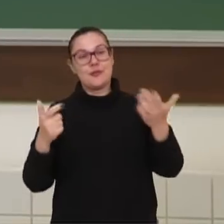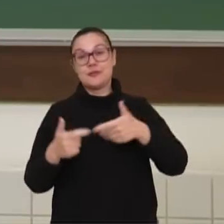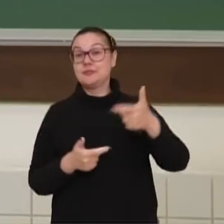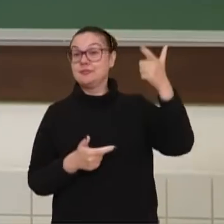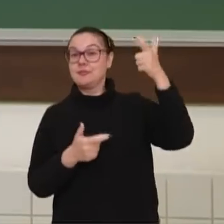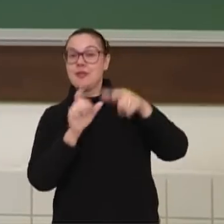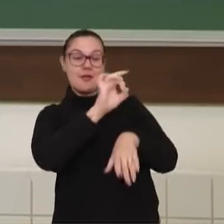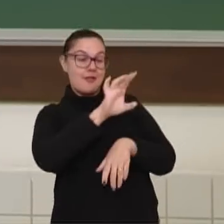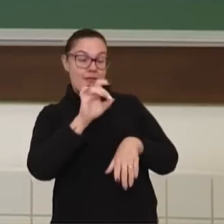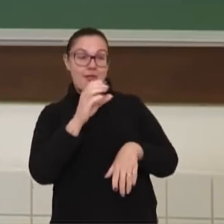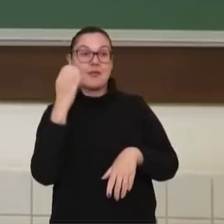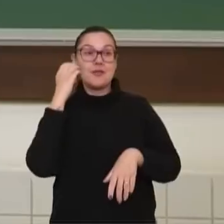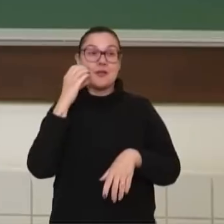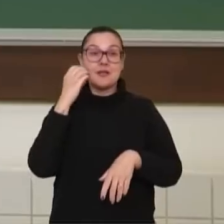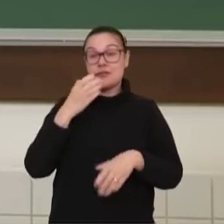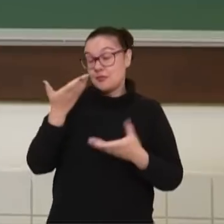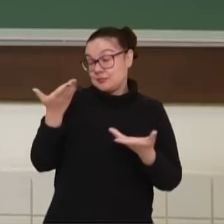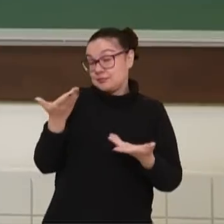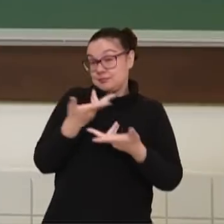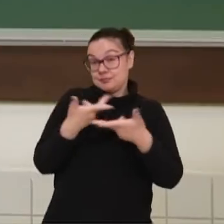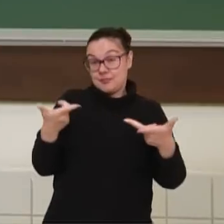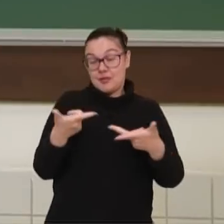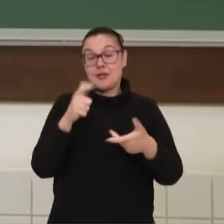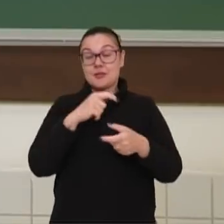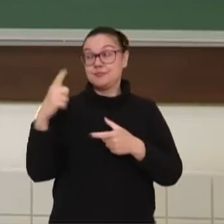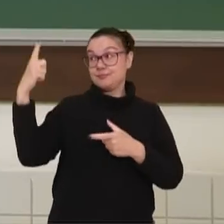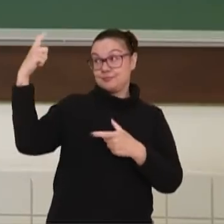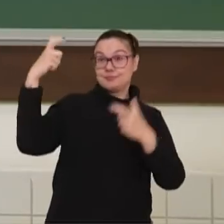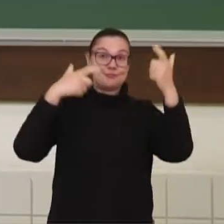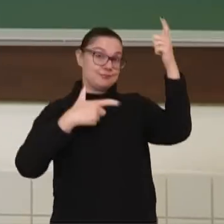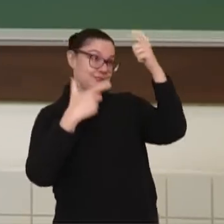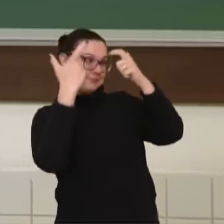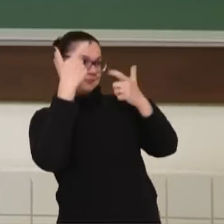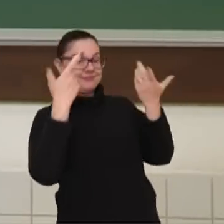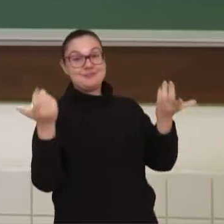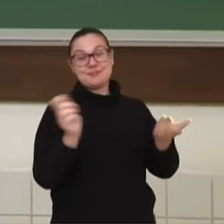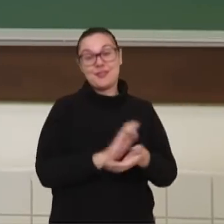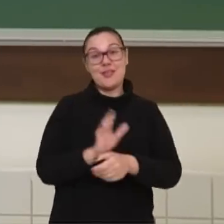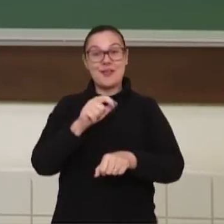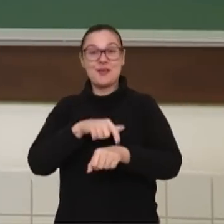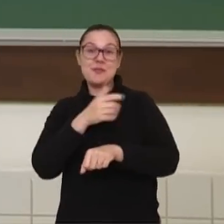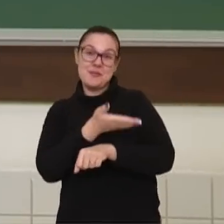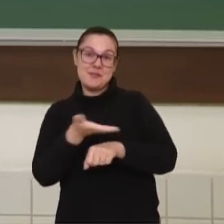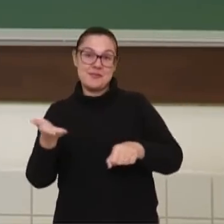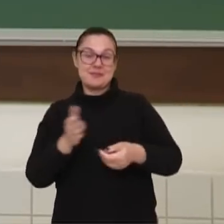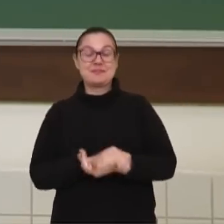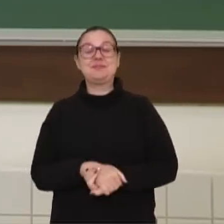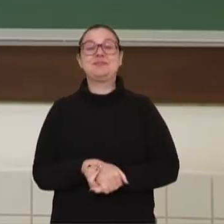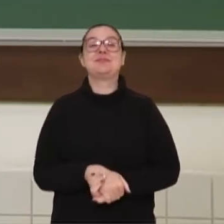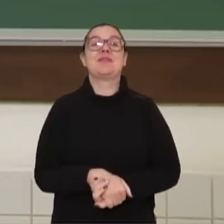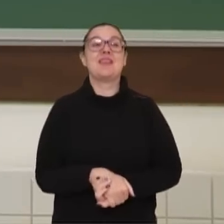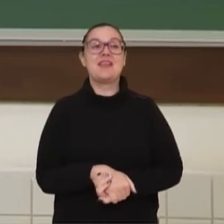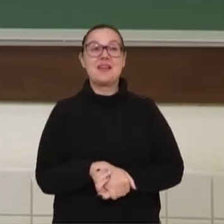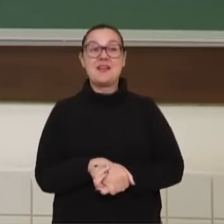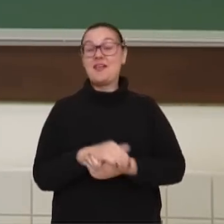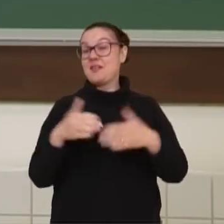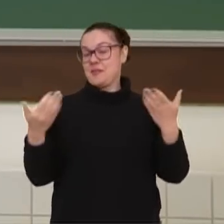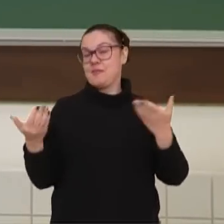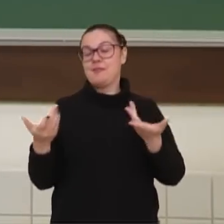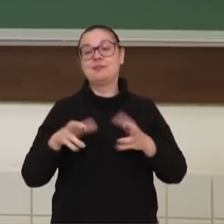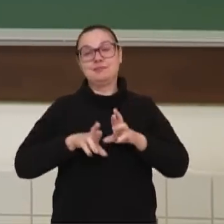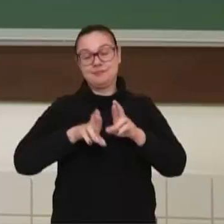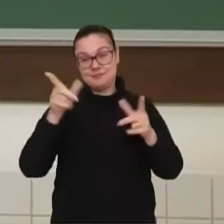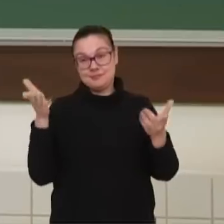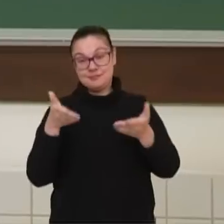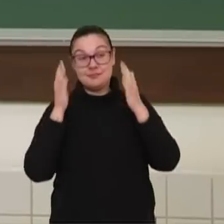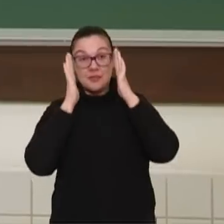Porque cada um tem uma máquina aí, um celular que consegue registrar os momentos, né? E é muito